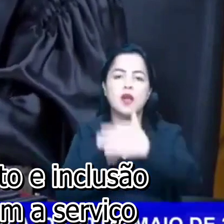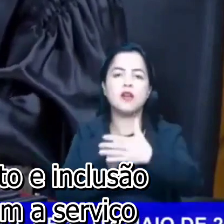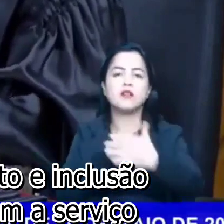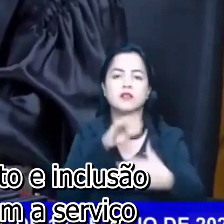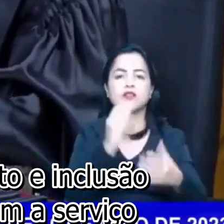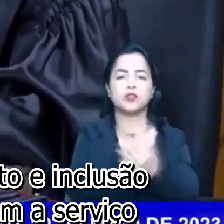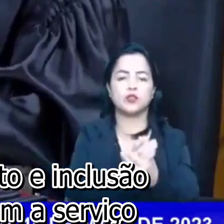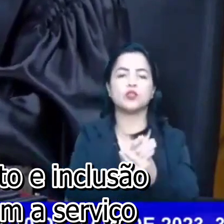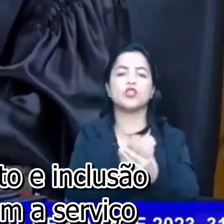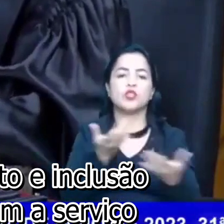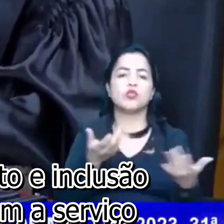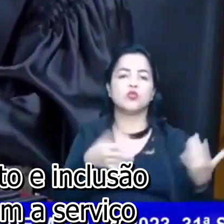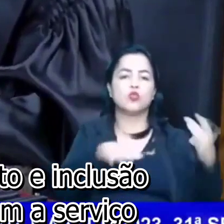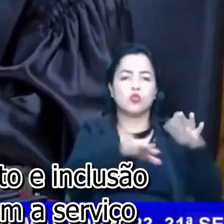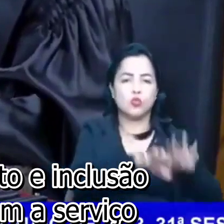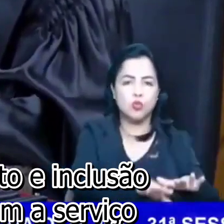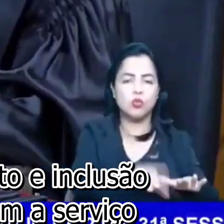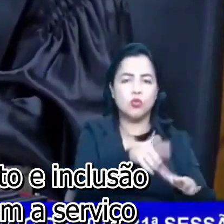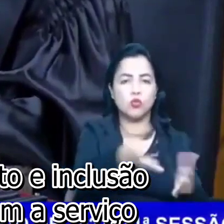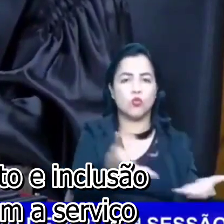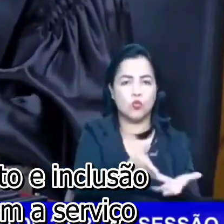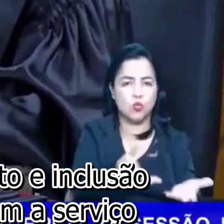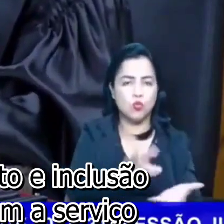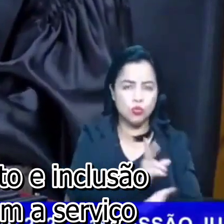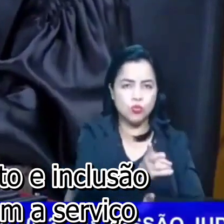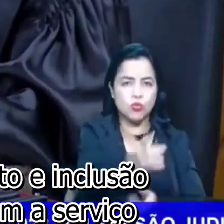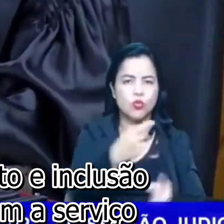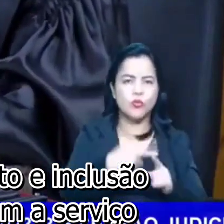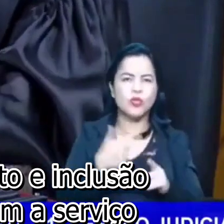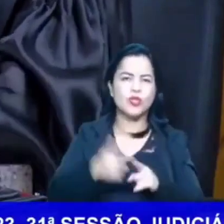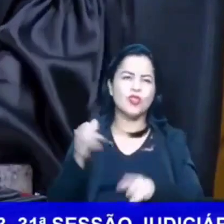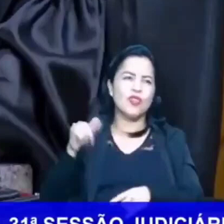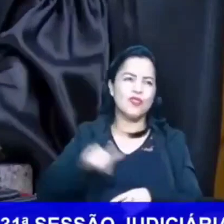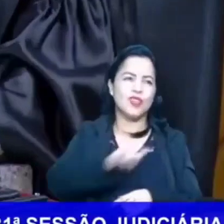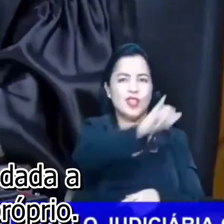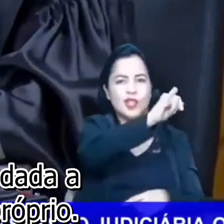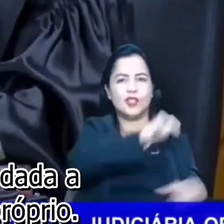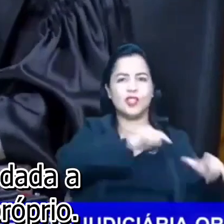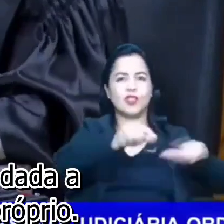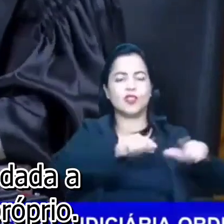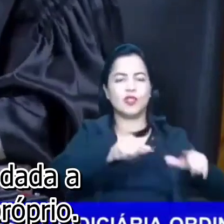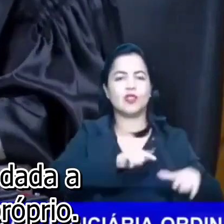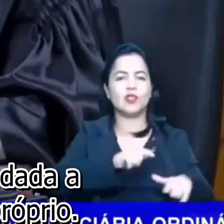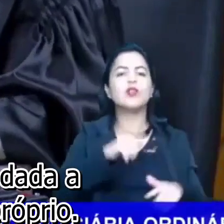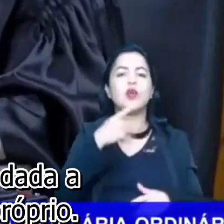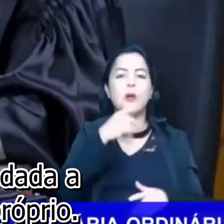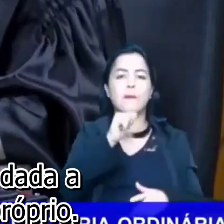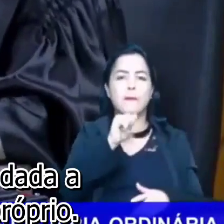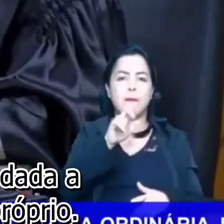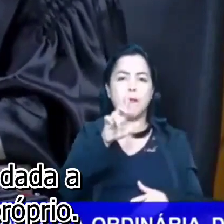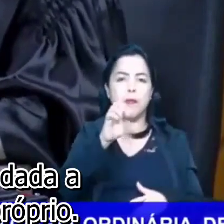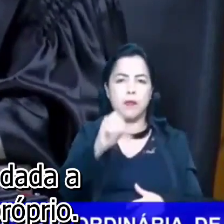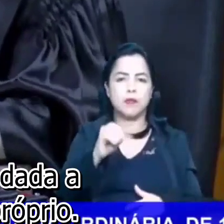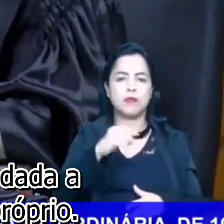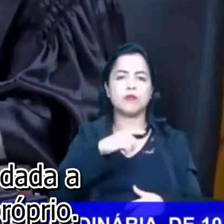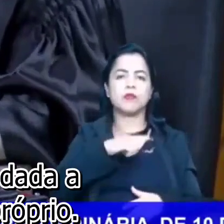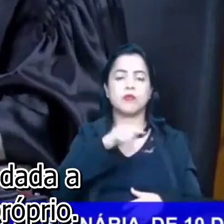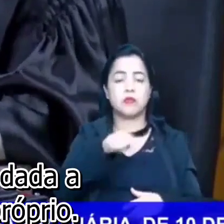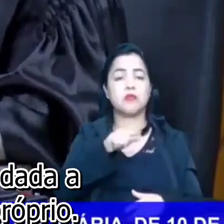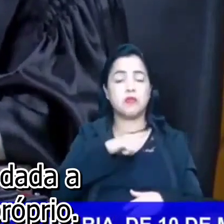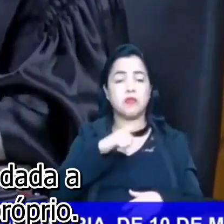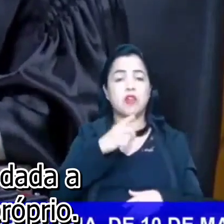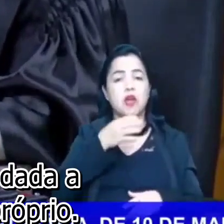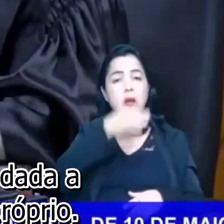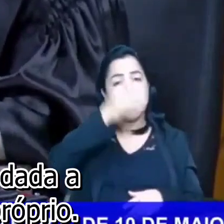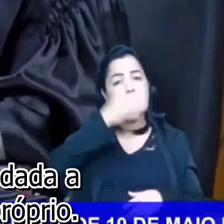na sessão de hoje, em face, logicamente, da viagem a serviço do doutor Paulo Madeira, a quem vai ser